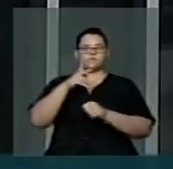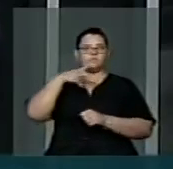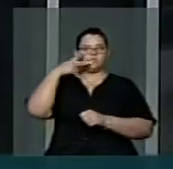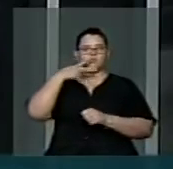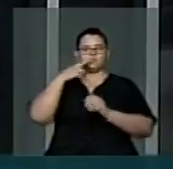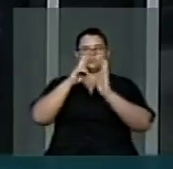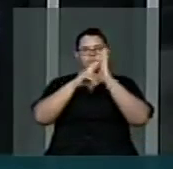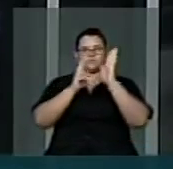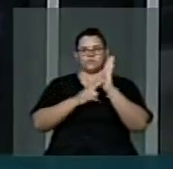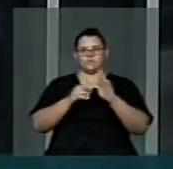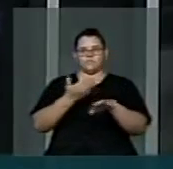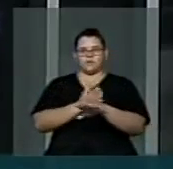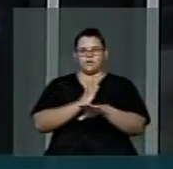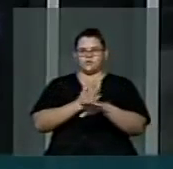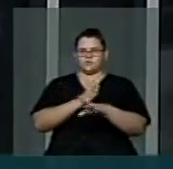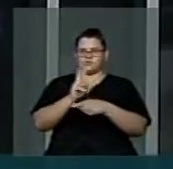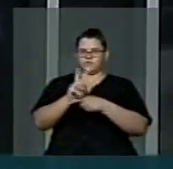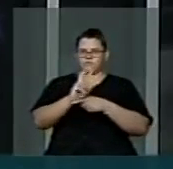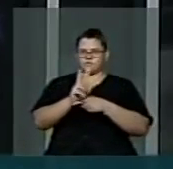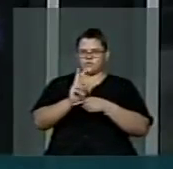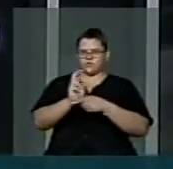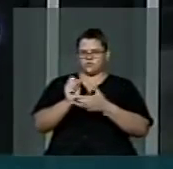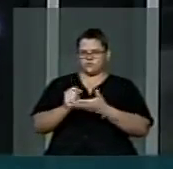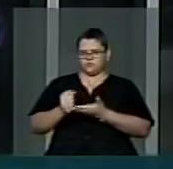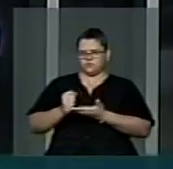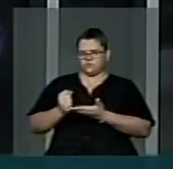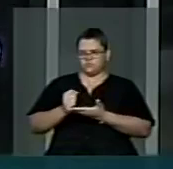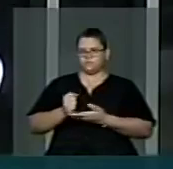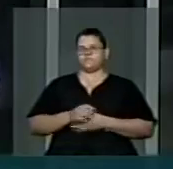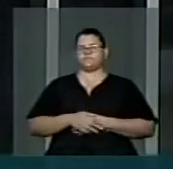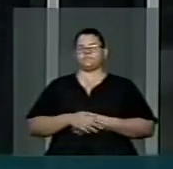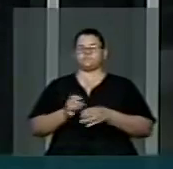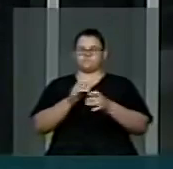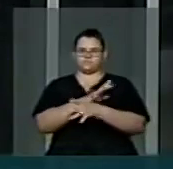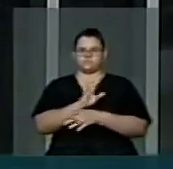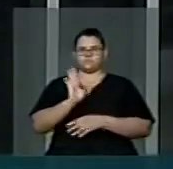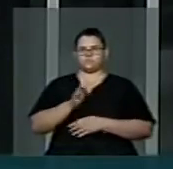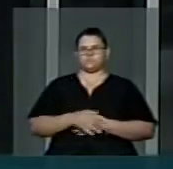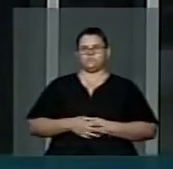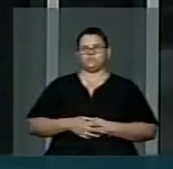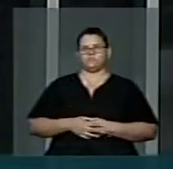das práticas de fiscalização e controle. Concluindo, senhor presidente,